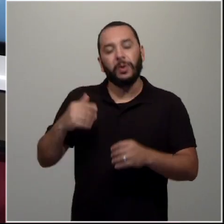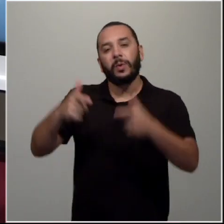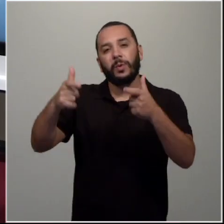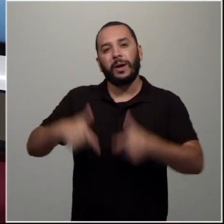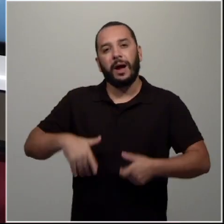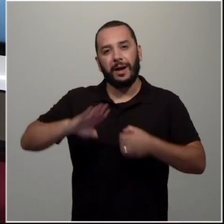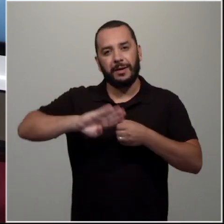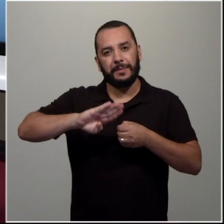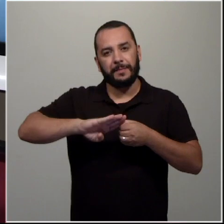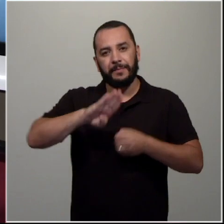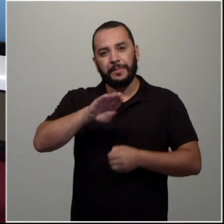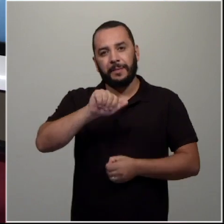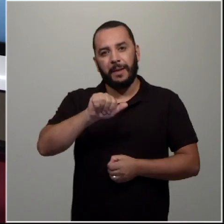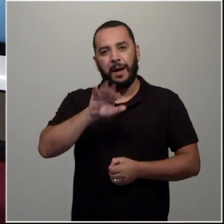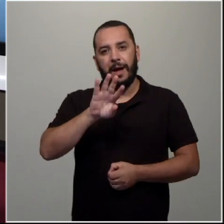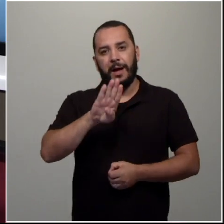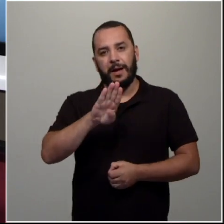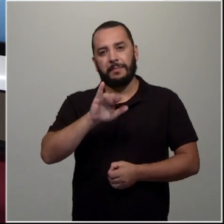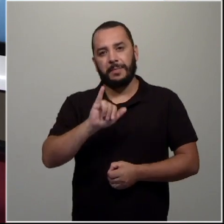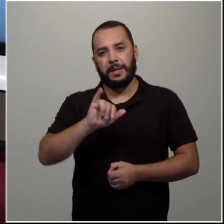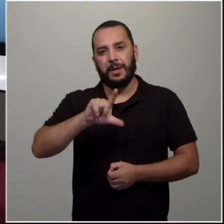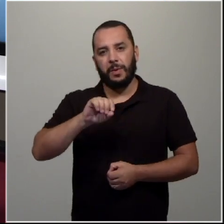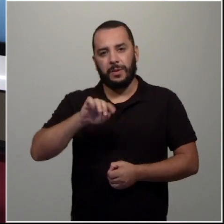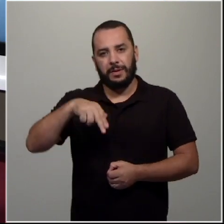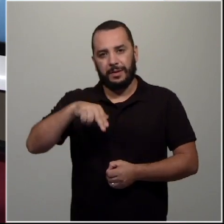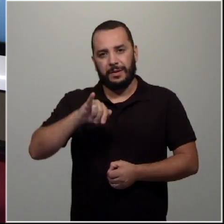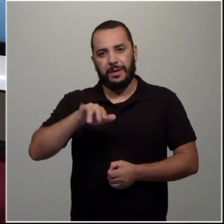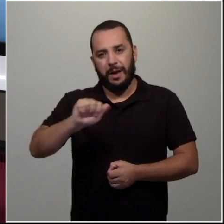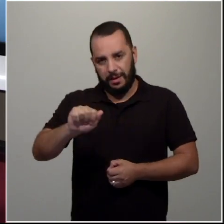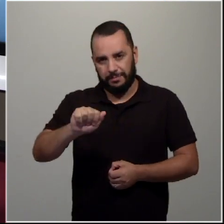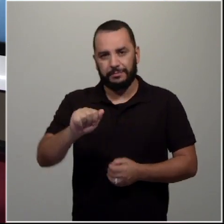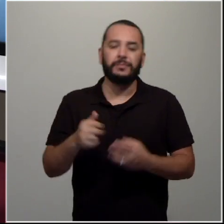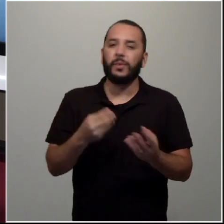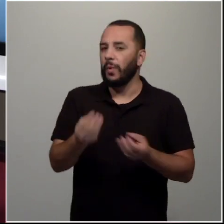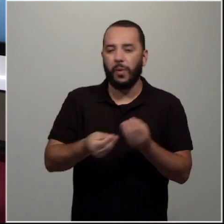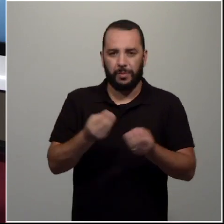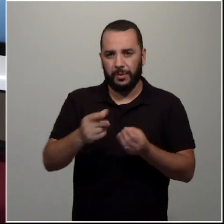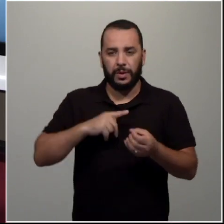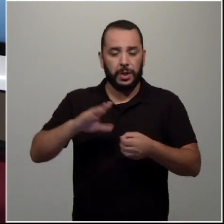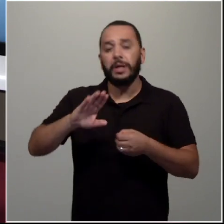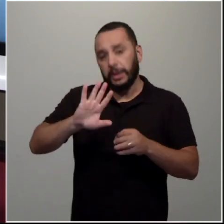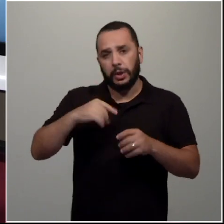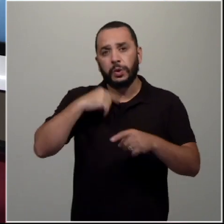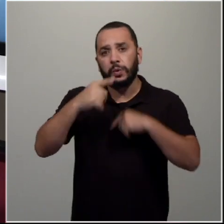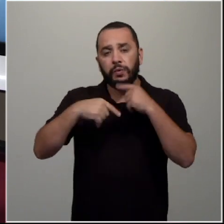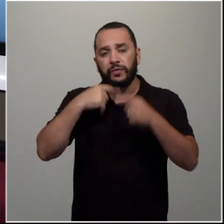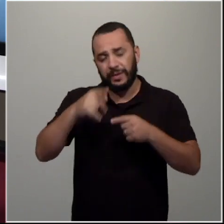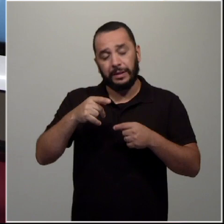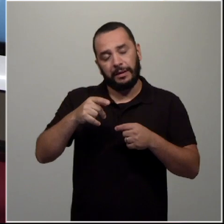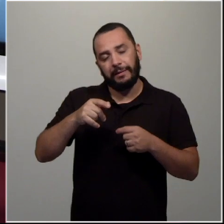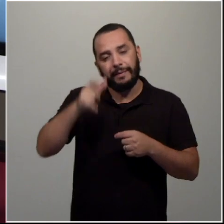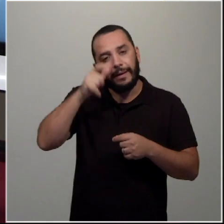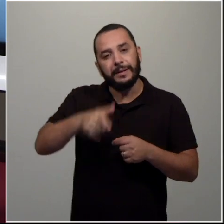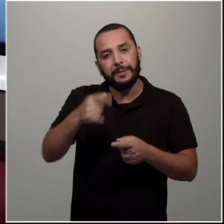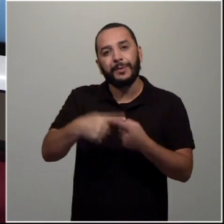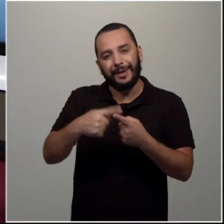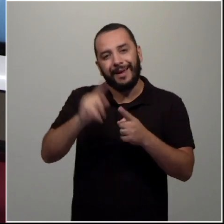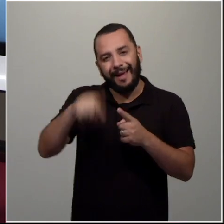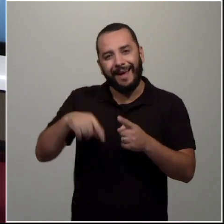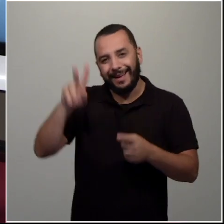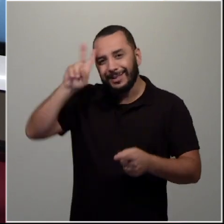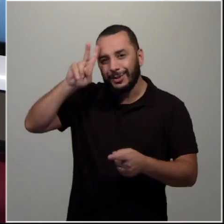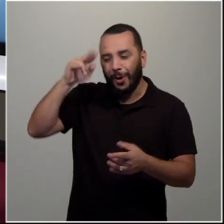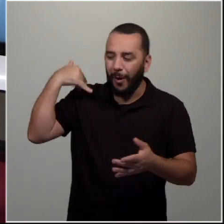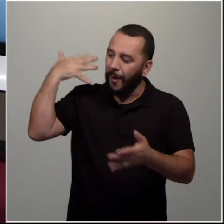acho que essa dúvida é bastante interessante porque ela tem também bastante vínculo com a nossa aula de história da matemática né e de